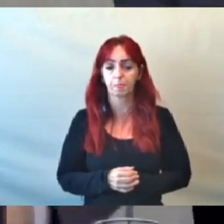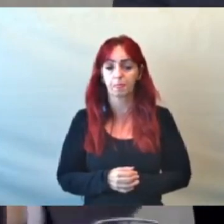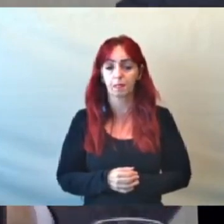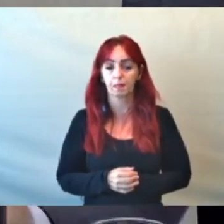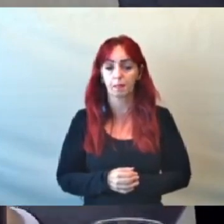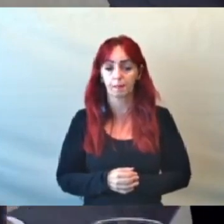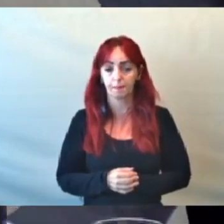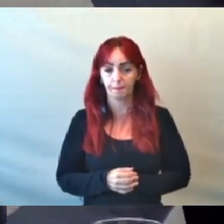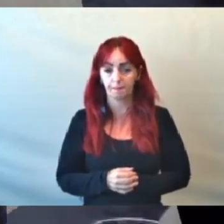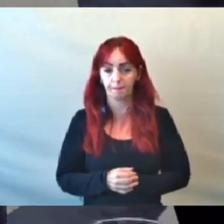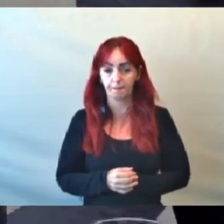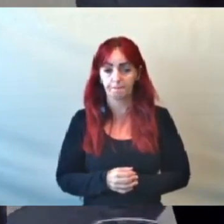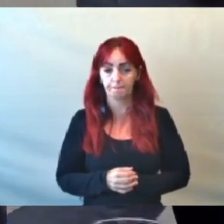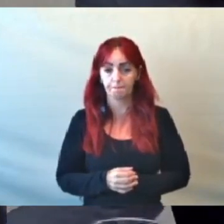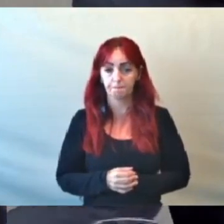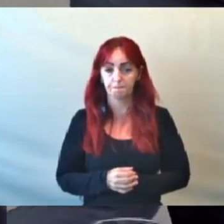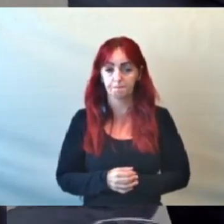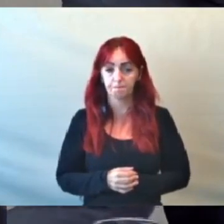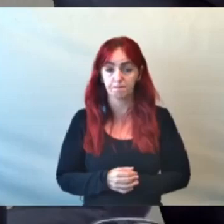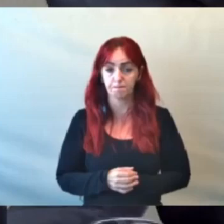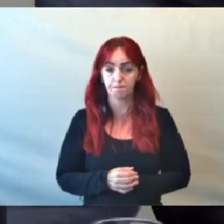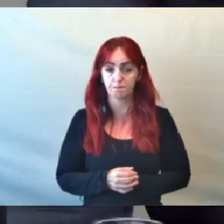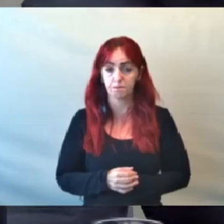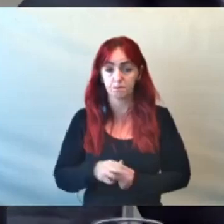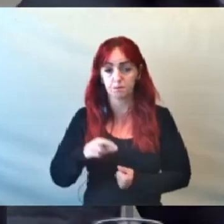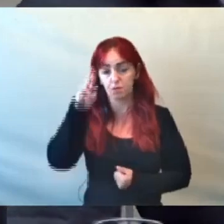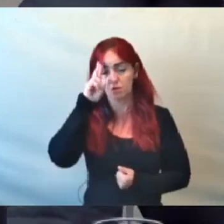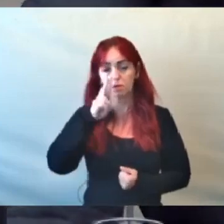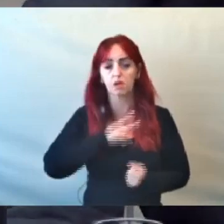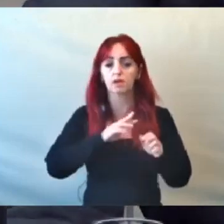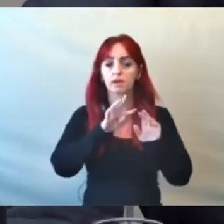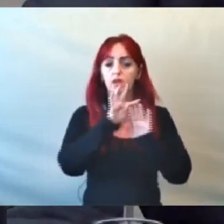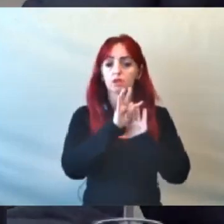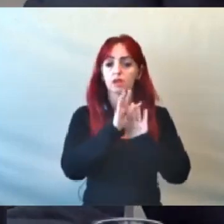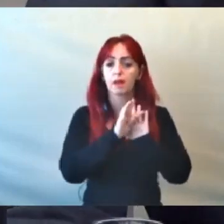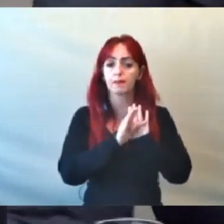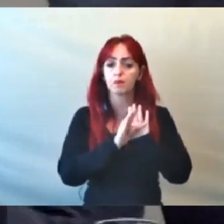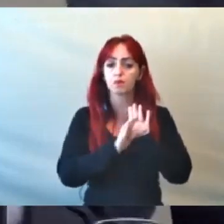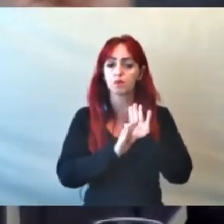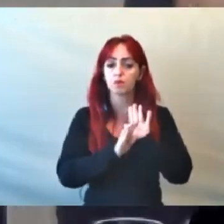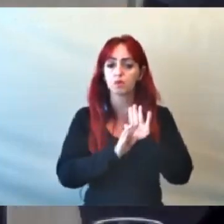O senhor tem o termo aí? Está vendo o termo aí no chat, senhor Benjamin?